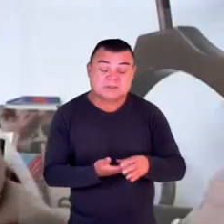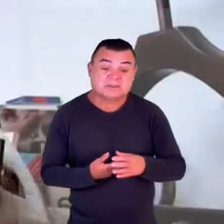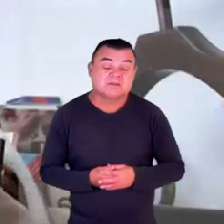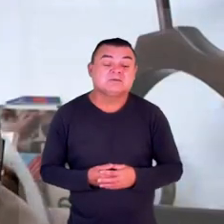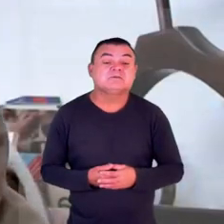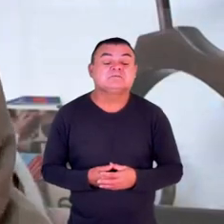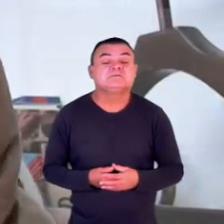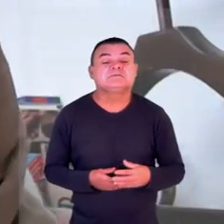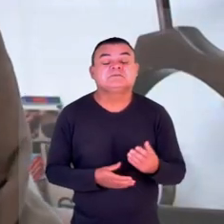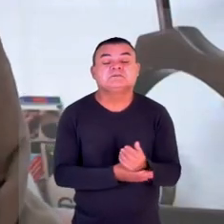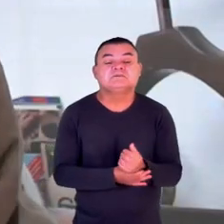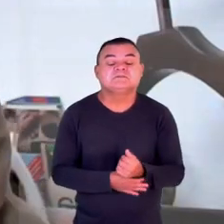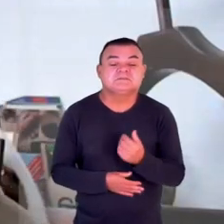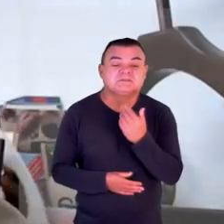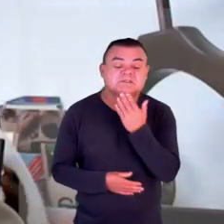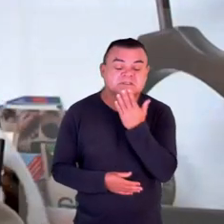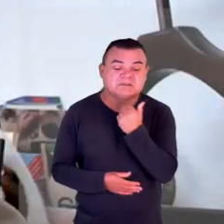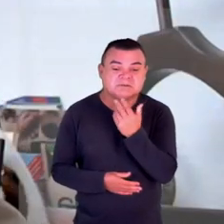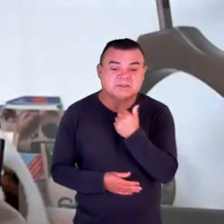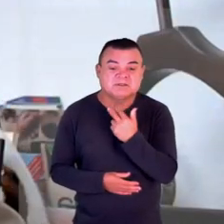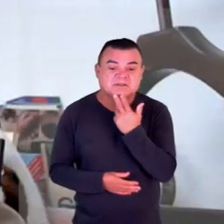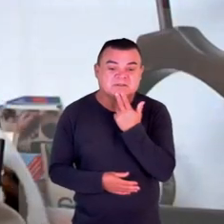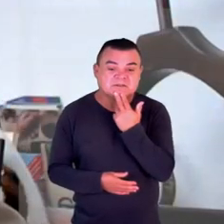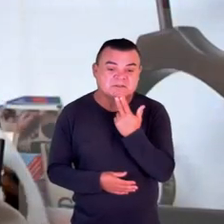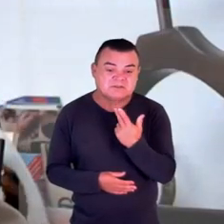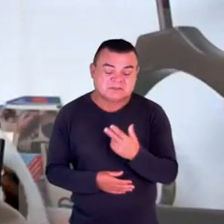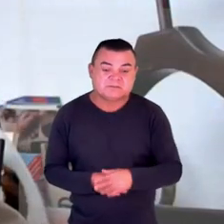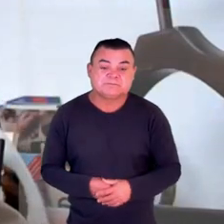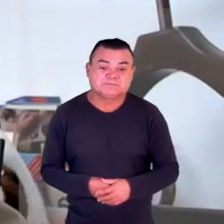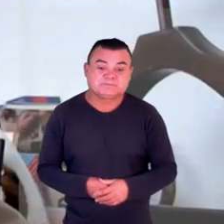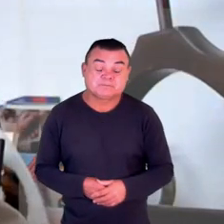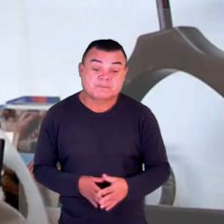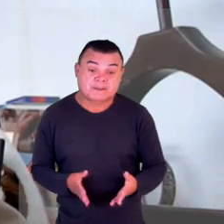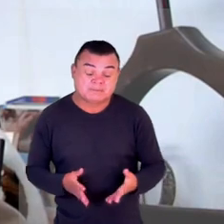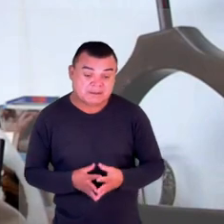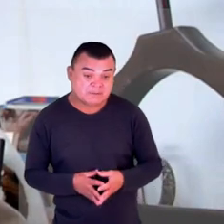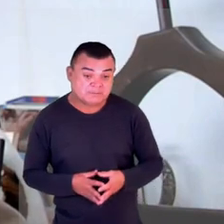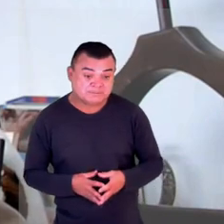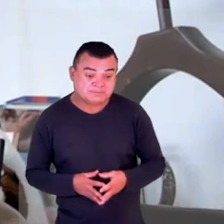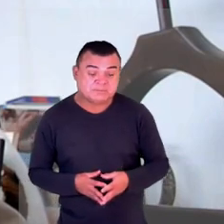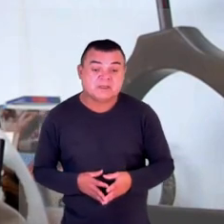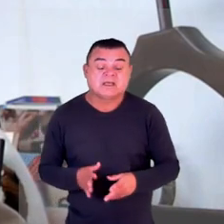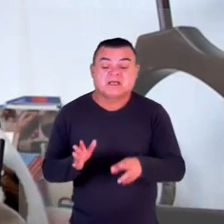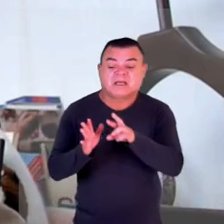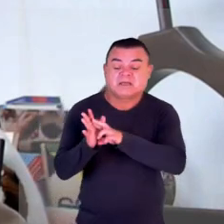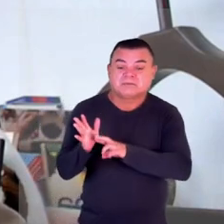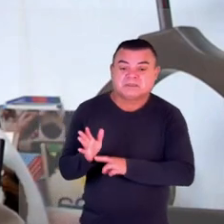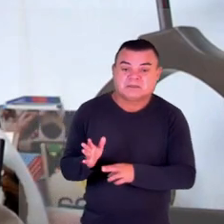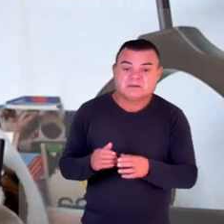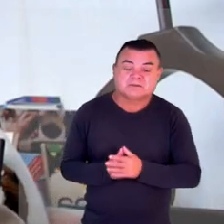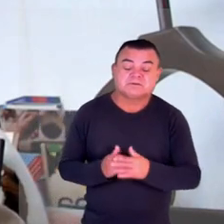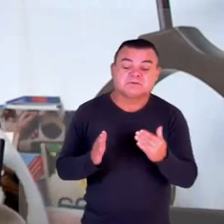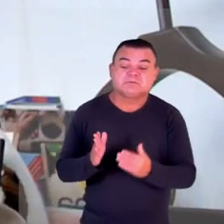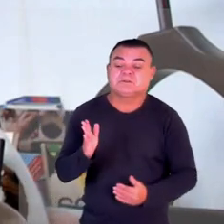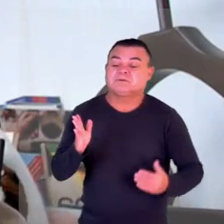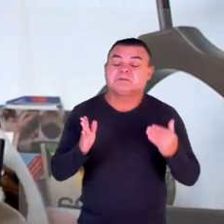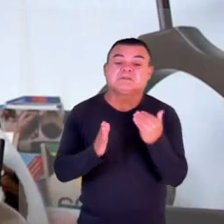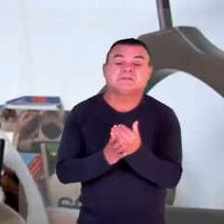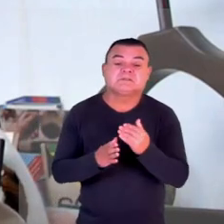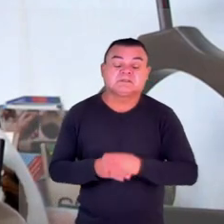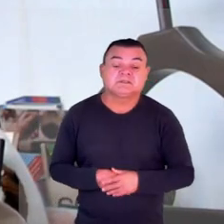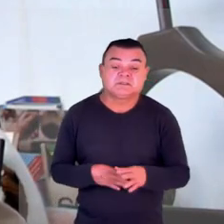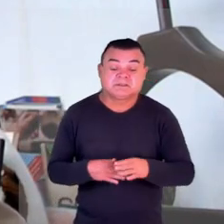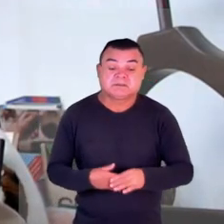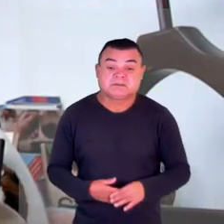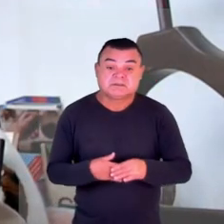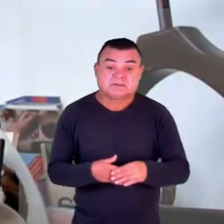já feito por todos né de que a Rede Brasileira de da de soberania e segurança alimentar nos